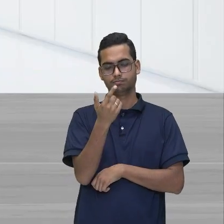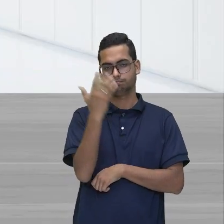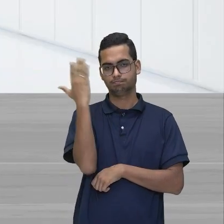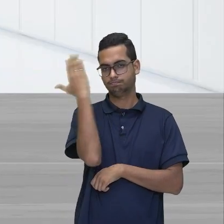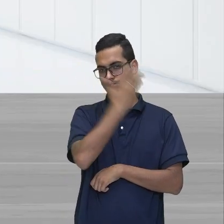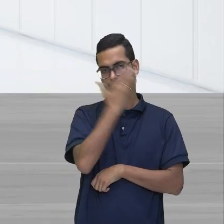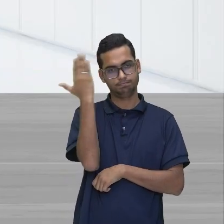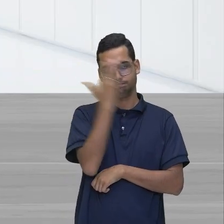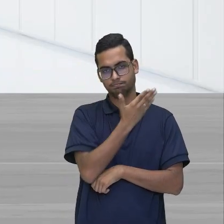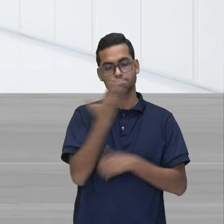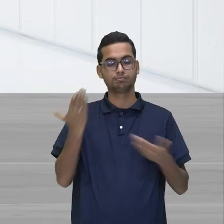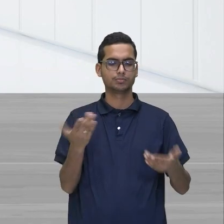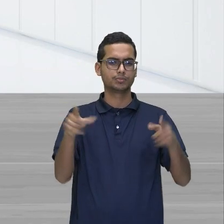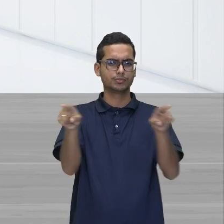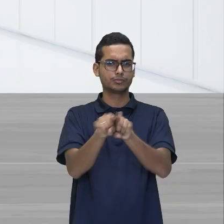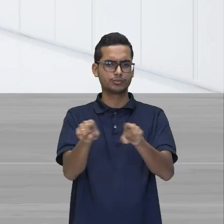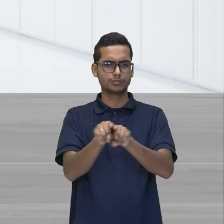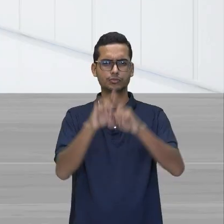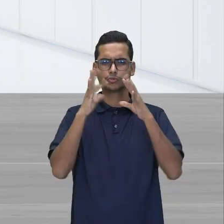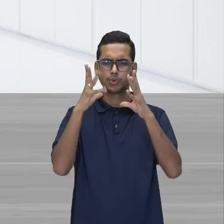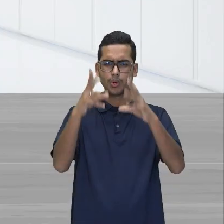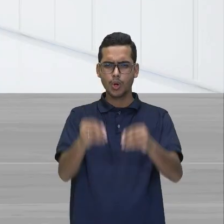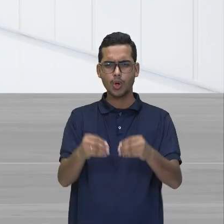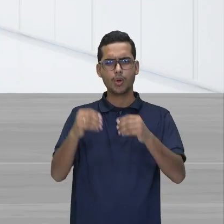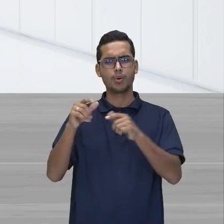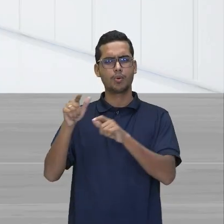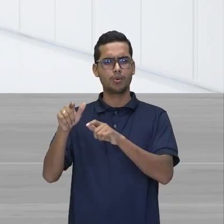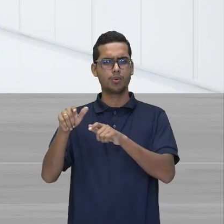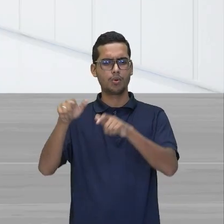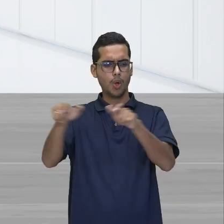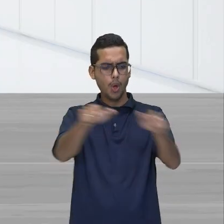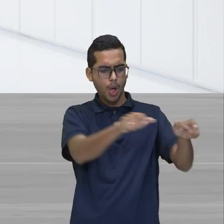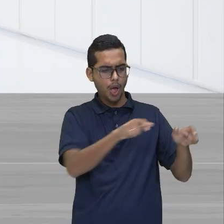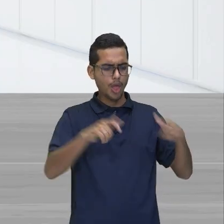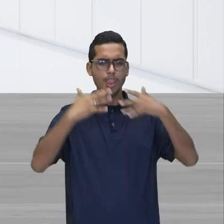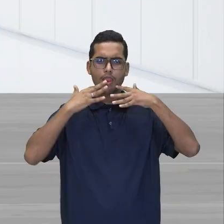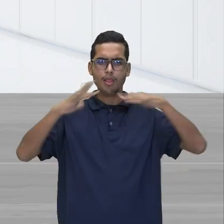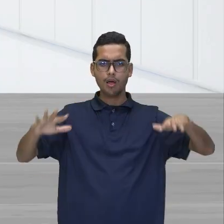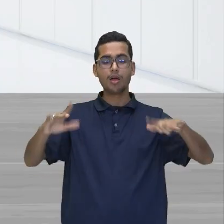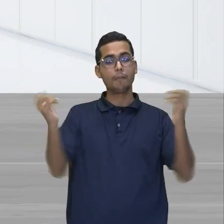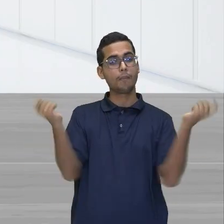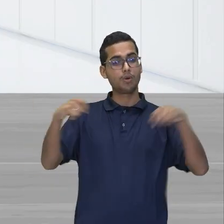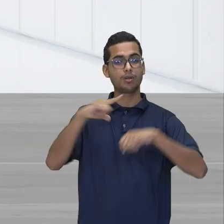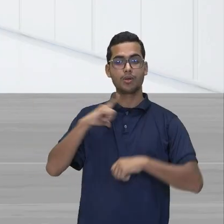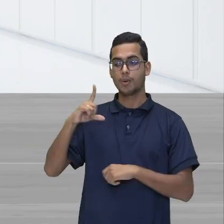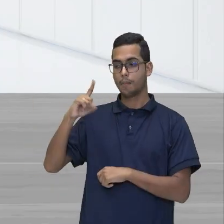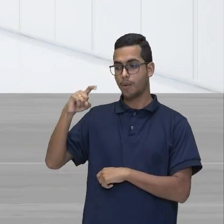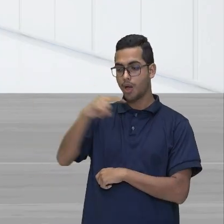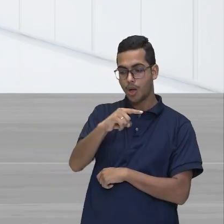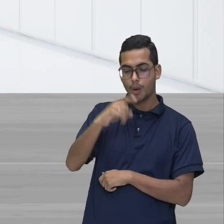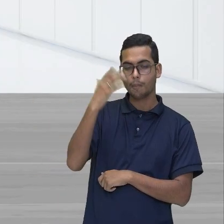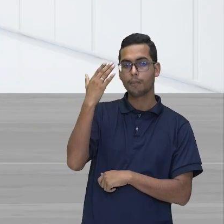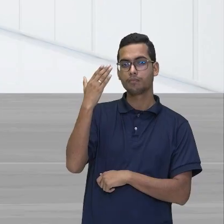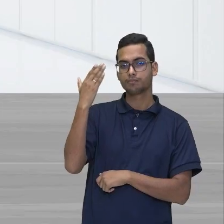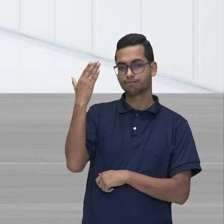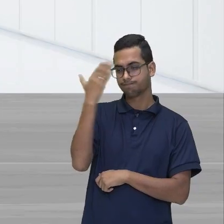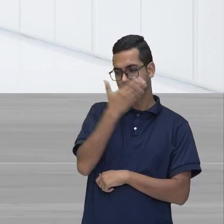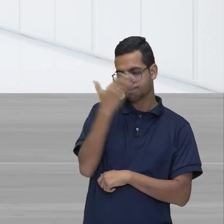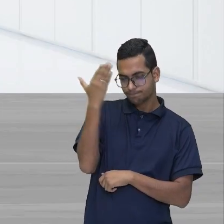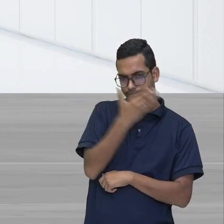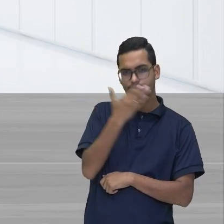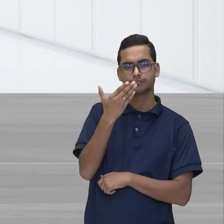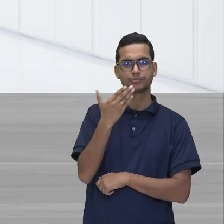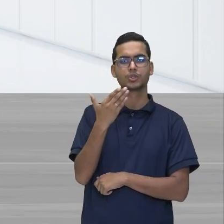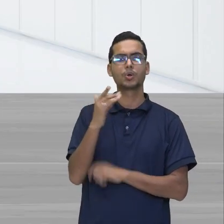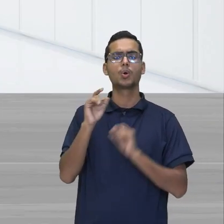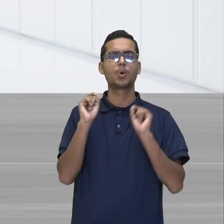Então, todo ambiente natural pode ter micro-organismos em que não